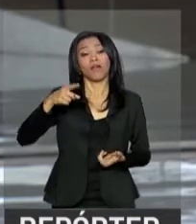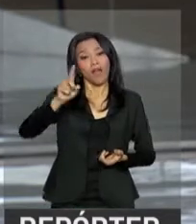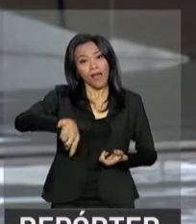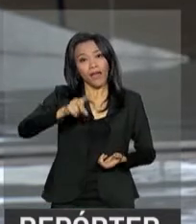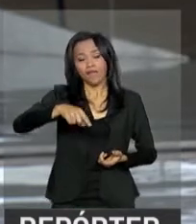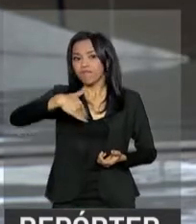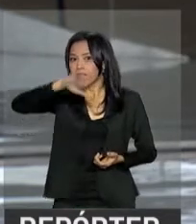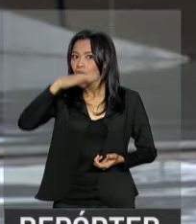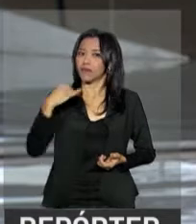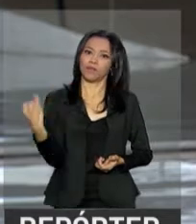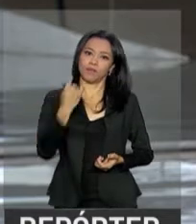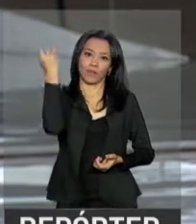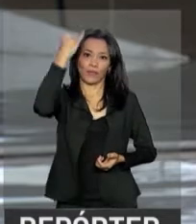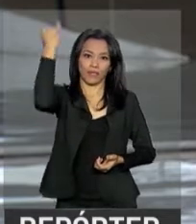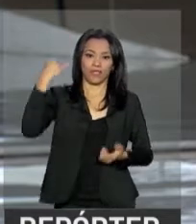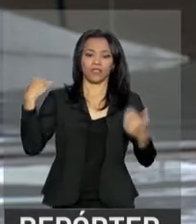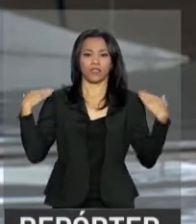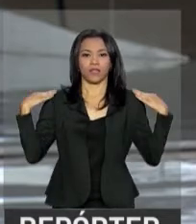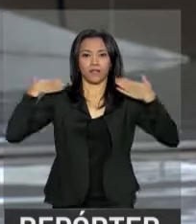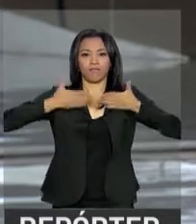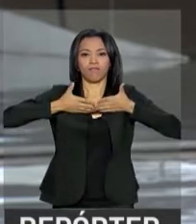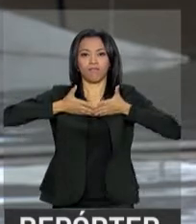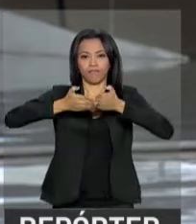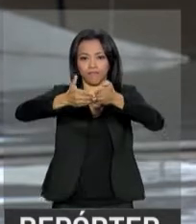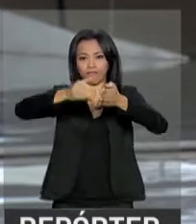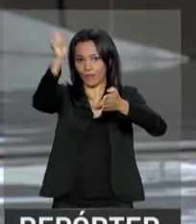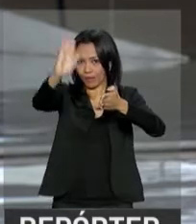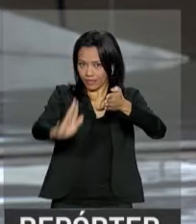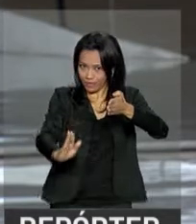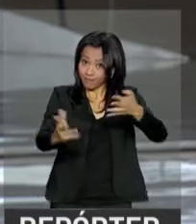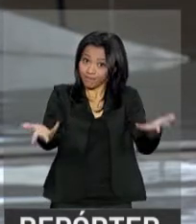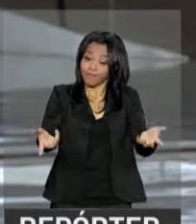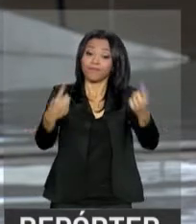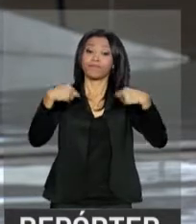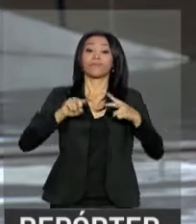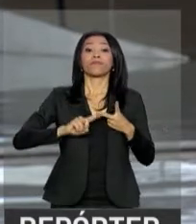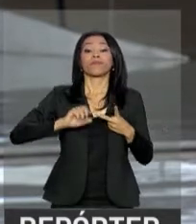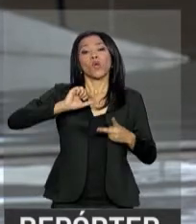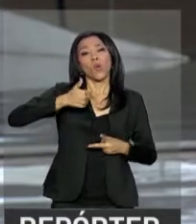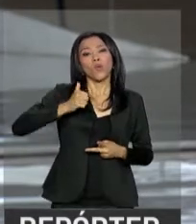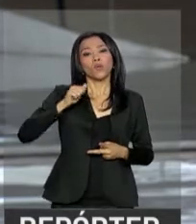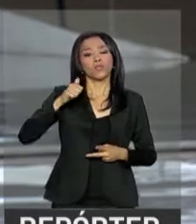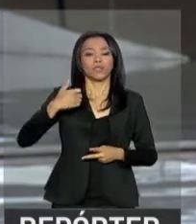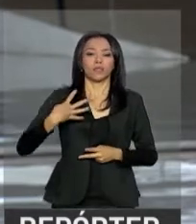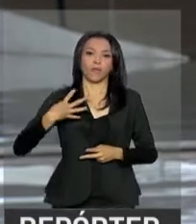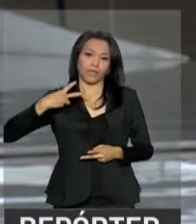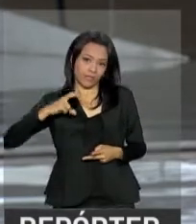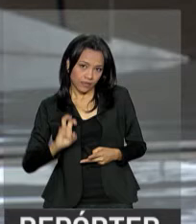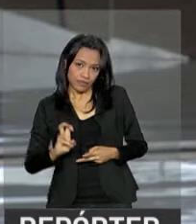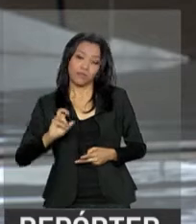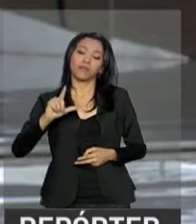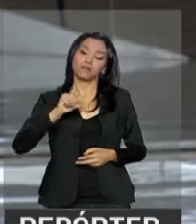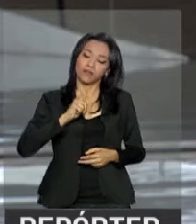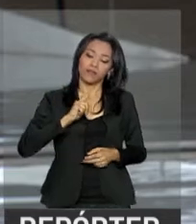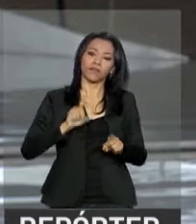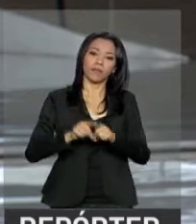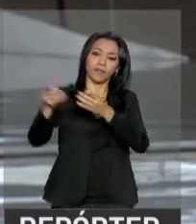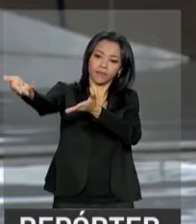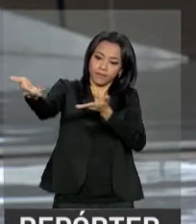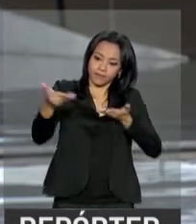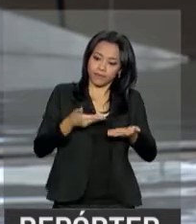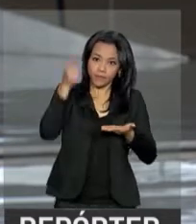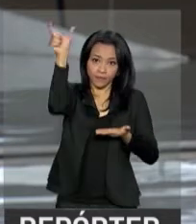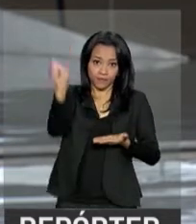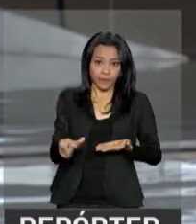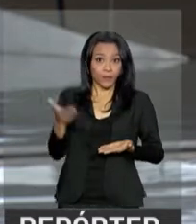mais importante da marinha do brasil em seguida às 11 45 da manhã michel temer recebe o presidente